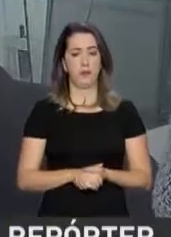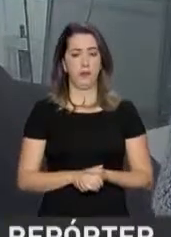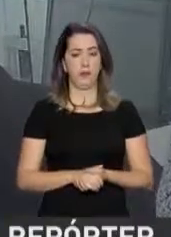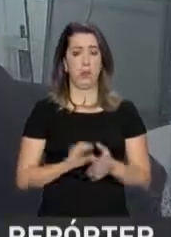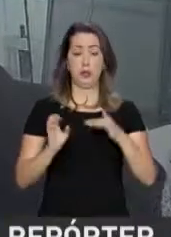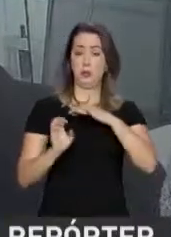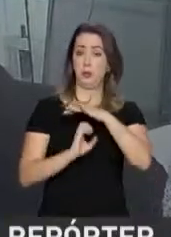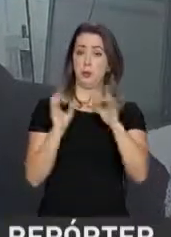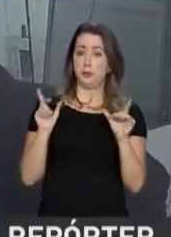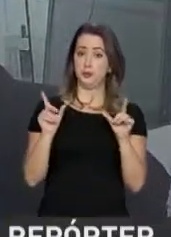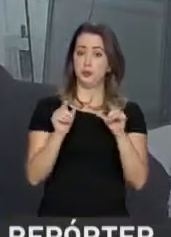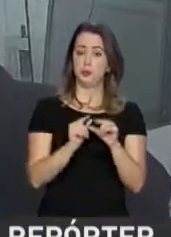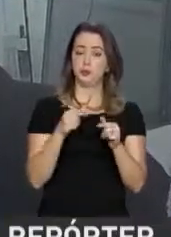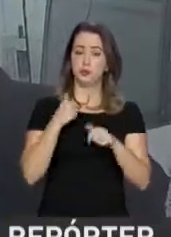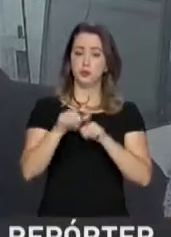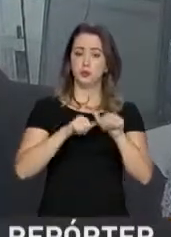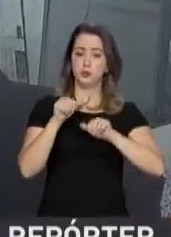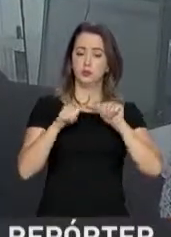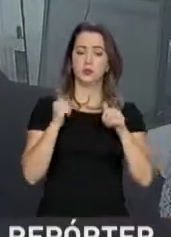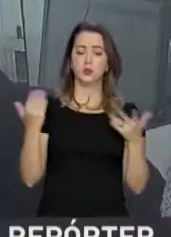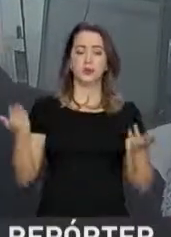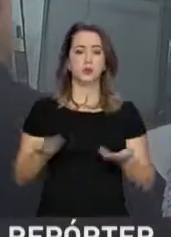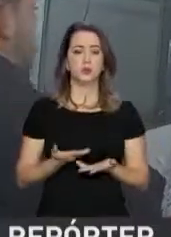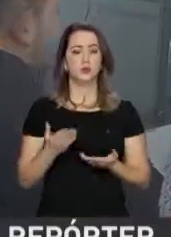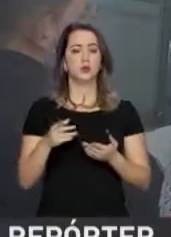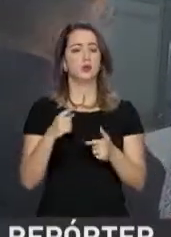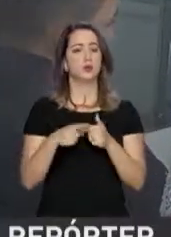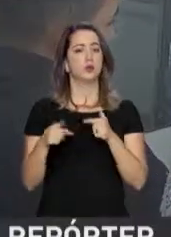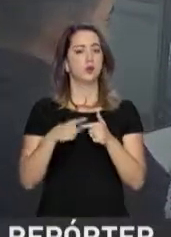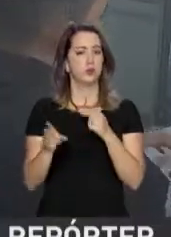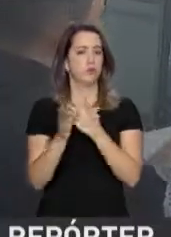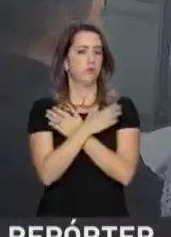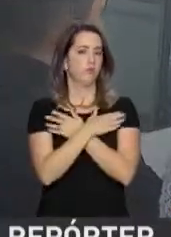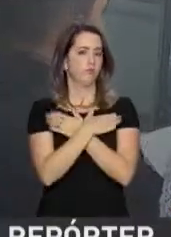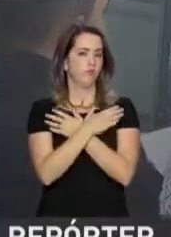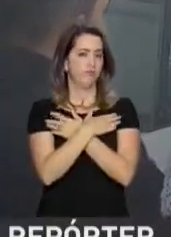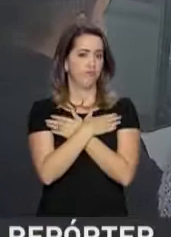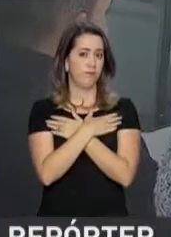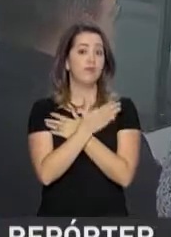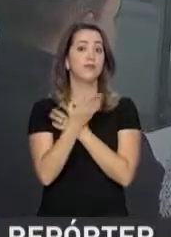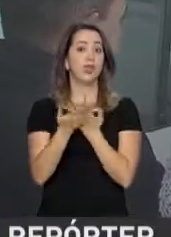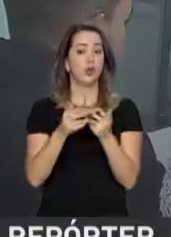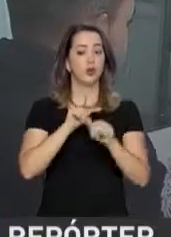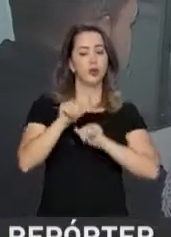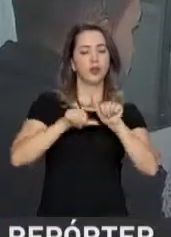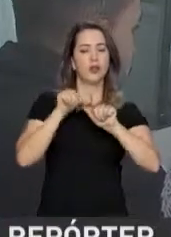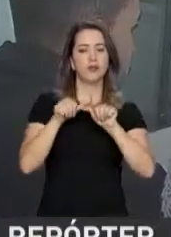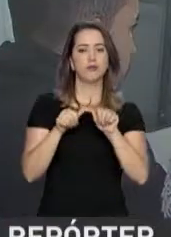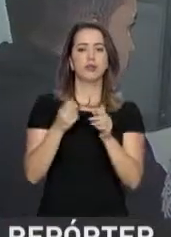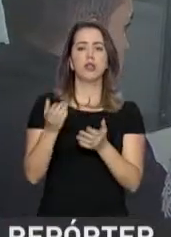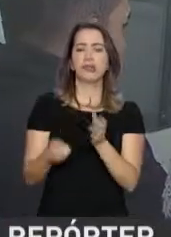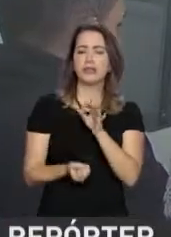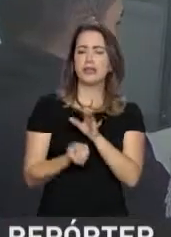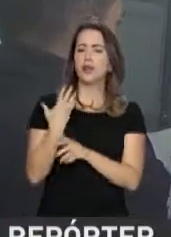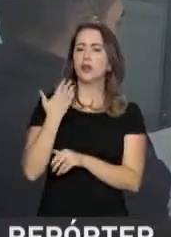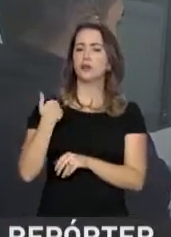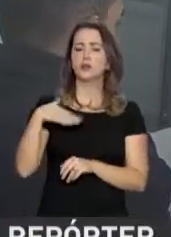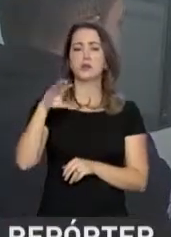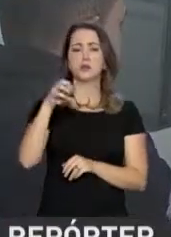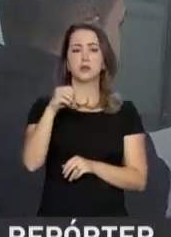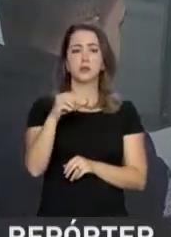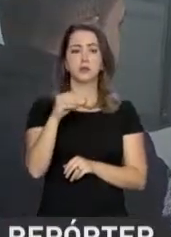empresas como esta estão mudando o cenário do desemprego no país elas foram responsáveis pela geração de mais de